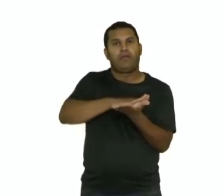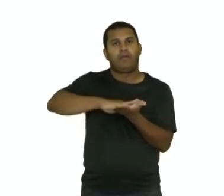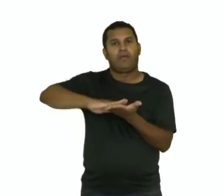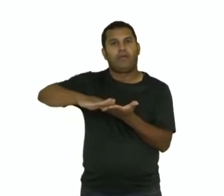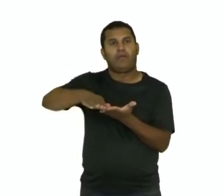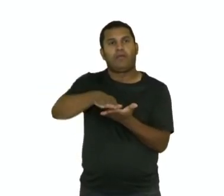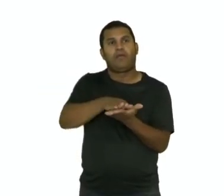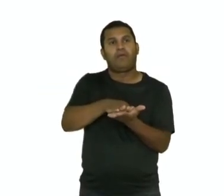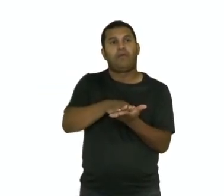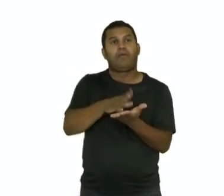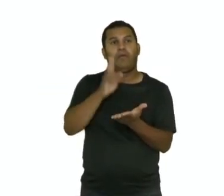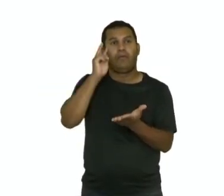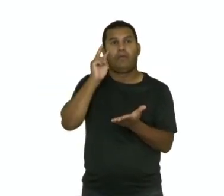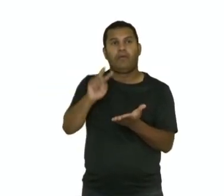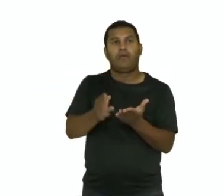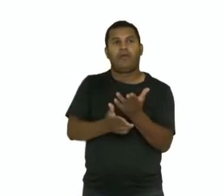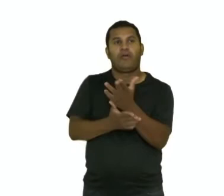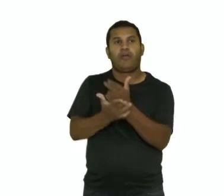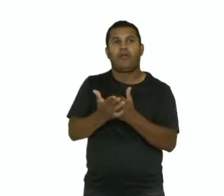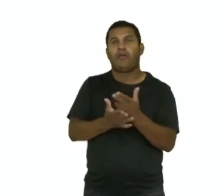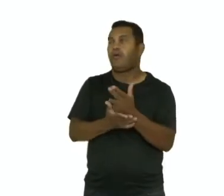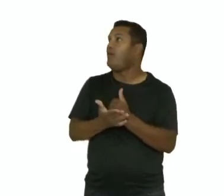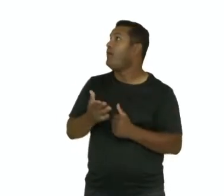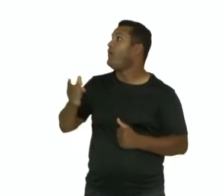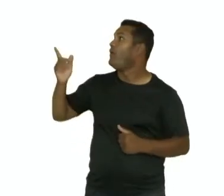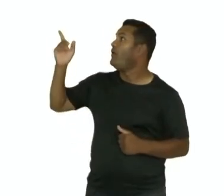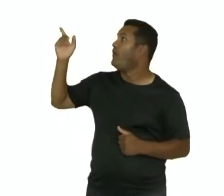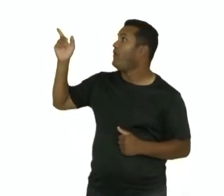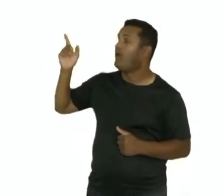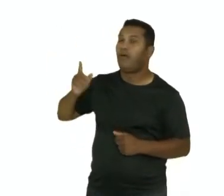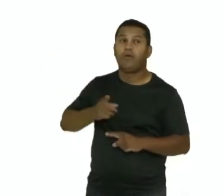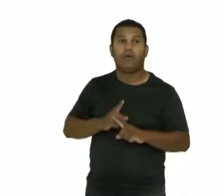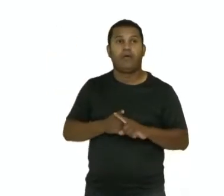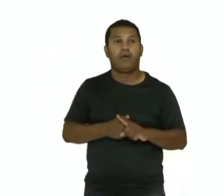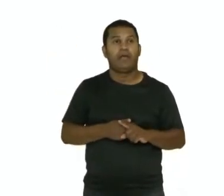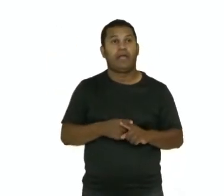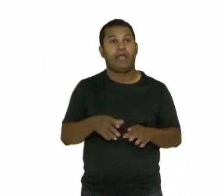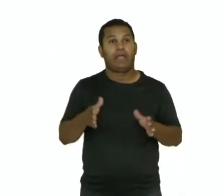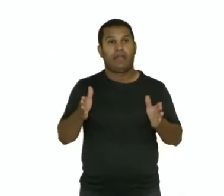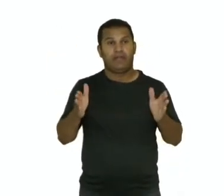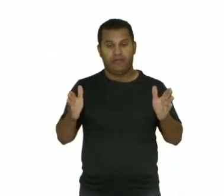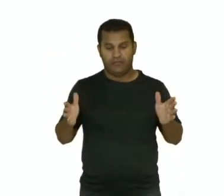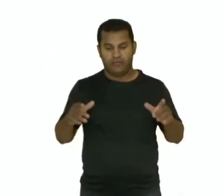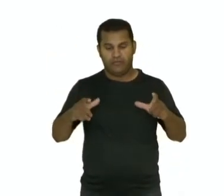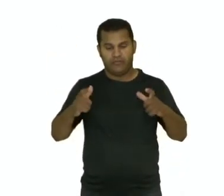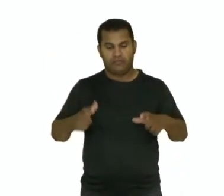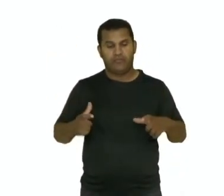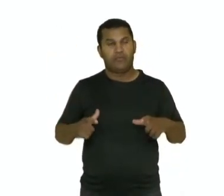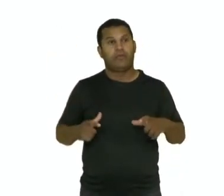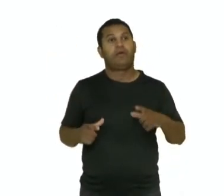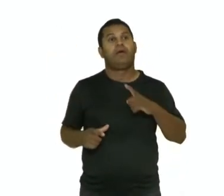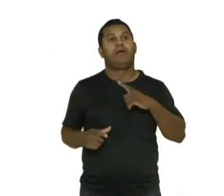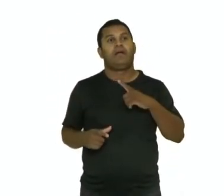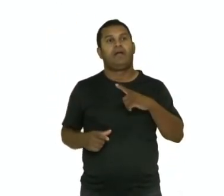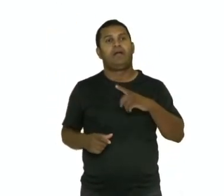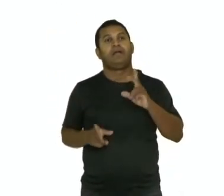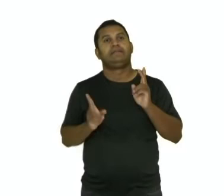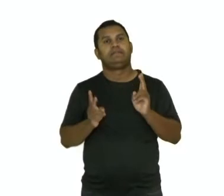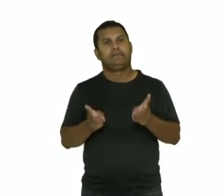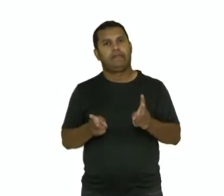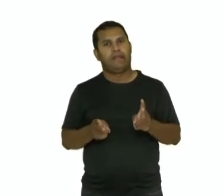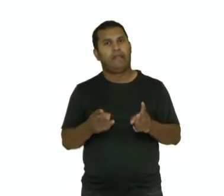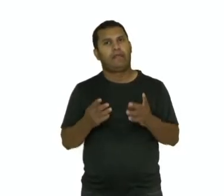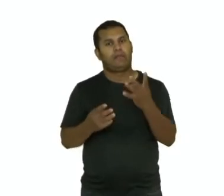quase não levantam do chão quando eu trabalho com o cha-cha-cha. Ele vem de um ritmo quaternário, então 4 em